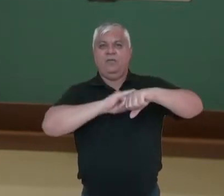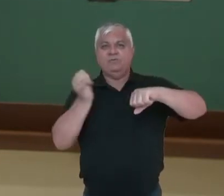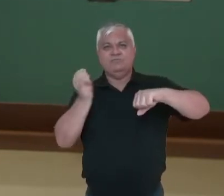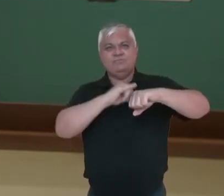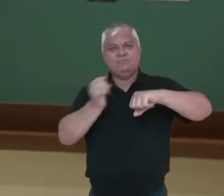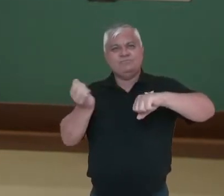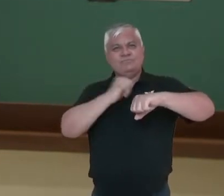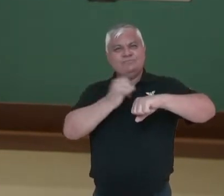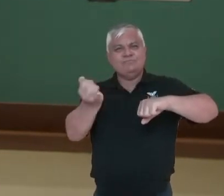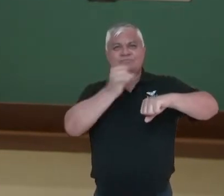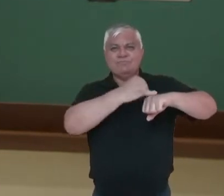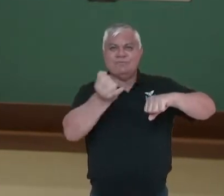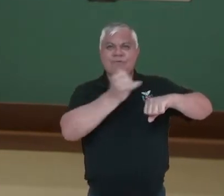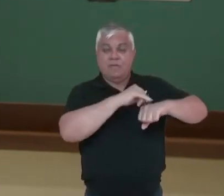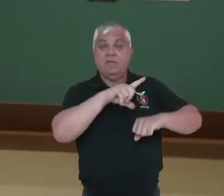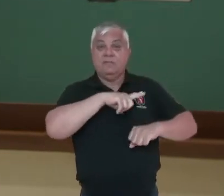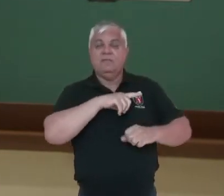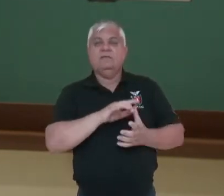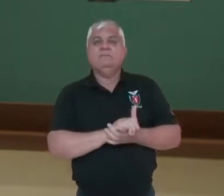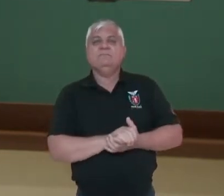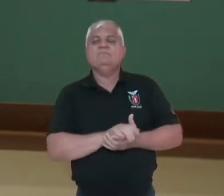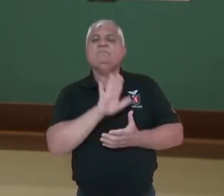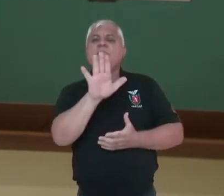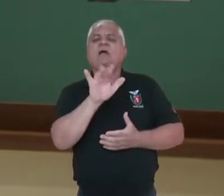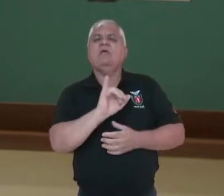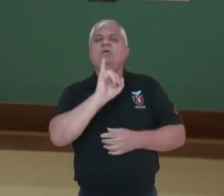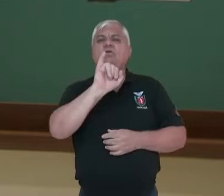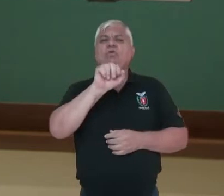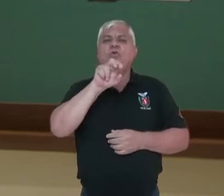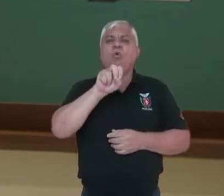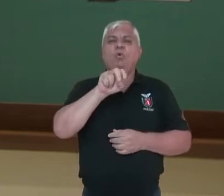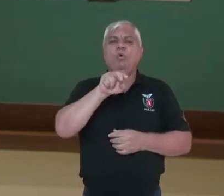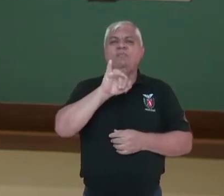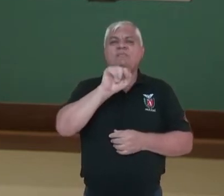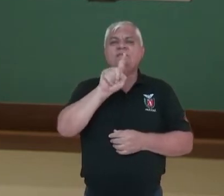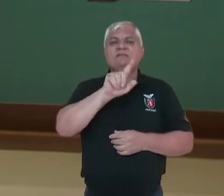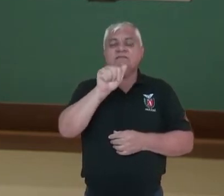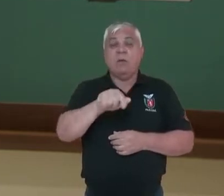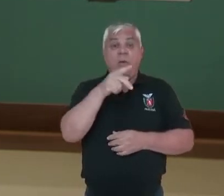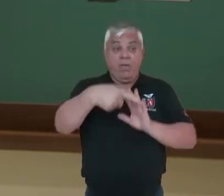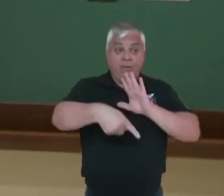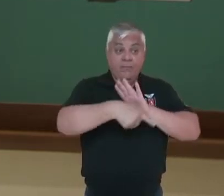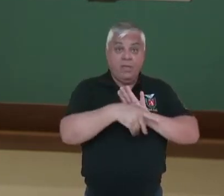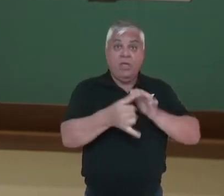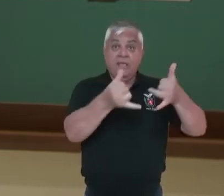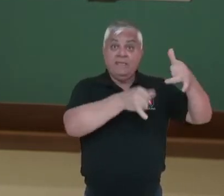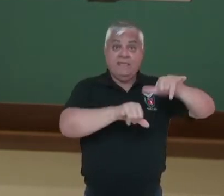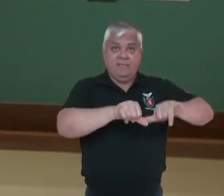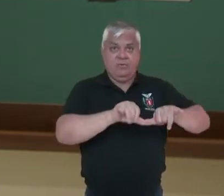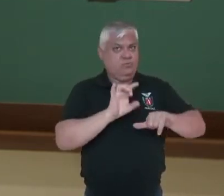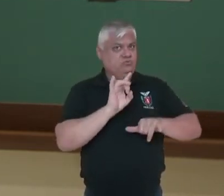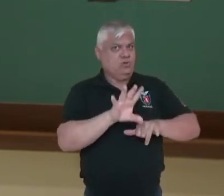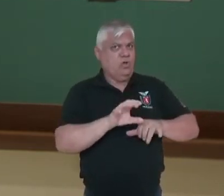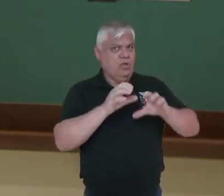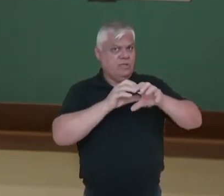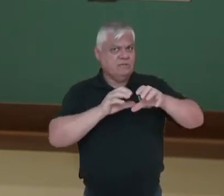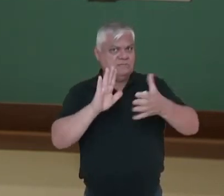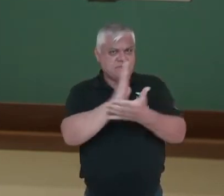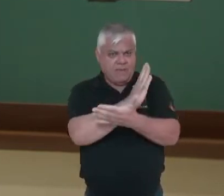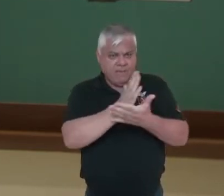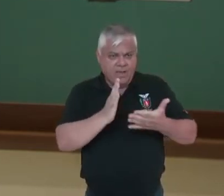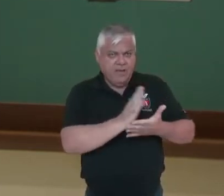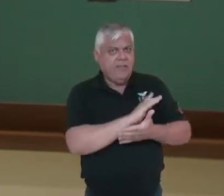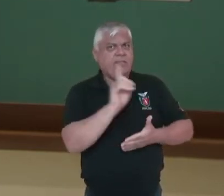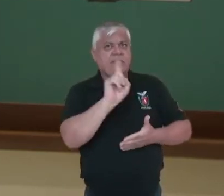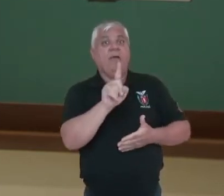surgimento desses íons na solução. E a ionização é um processo químico, tá? Não é só um processo físico de separação, ela é um processo químico porque